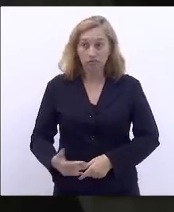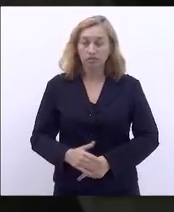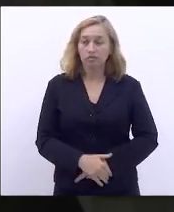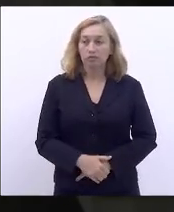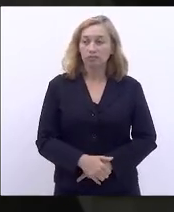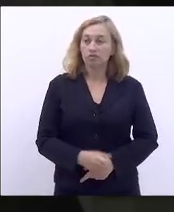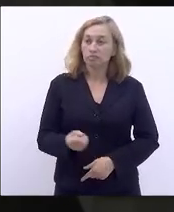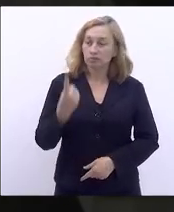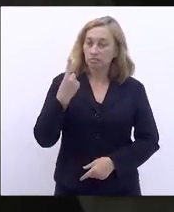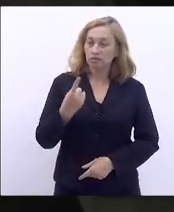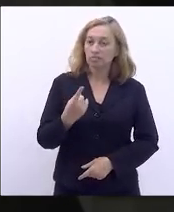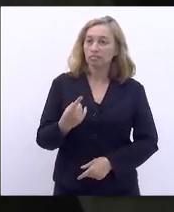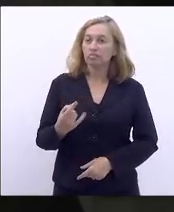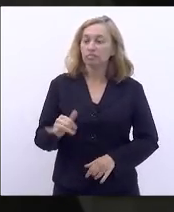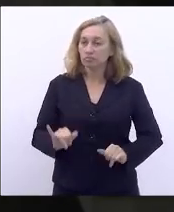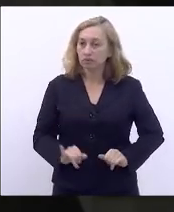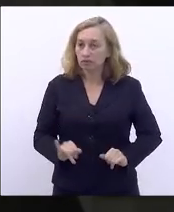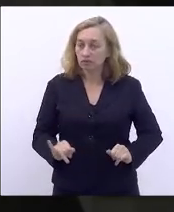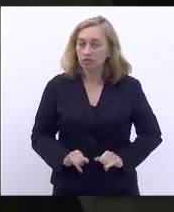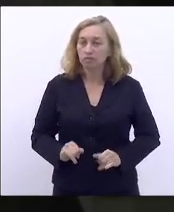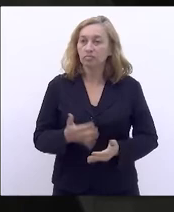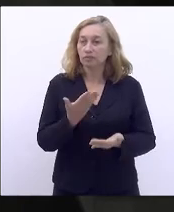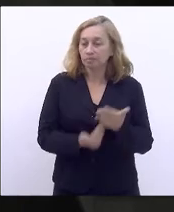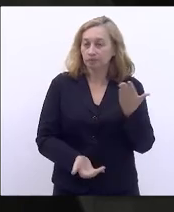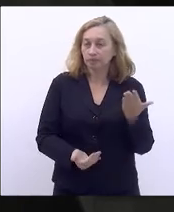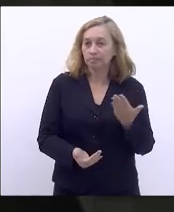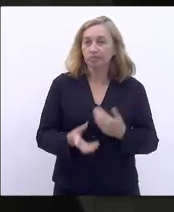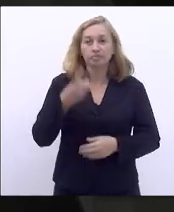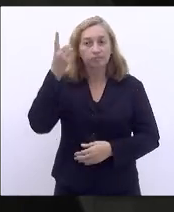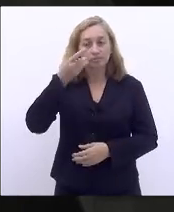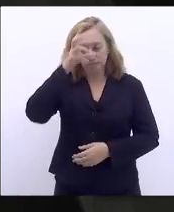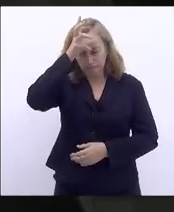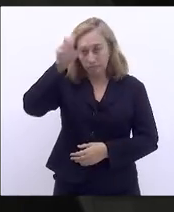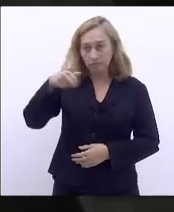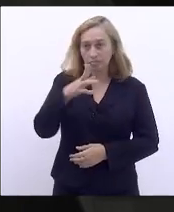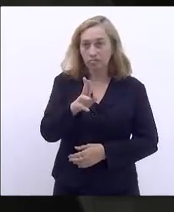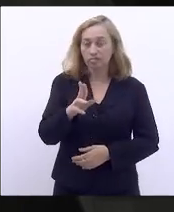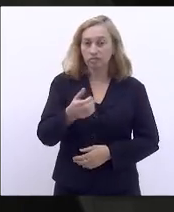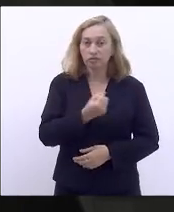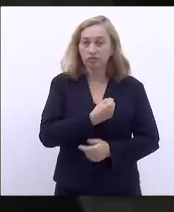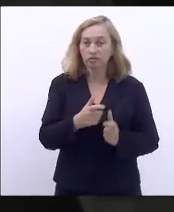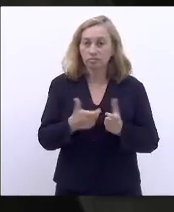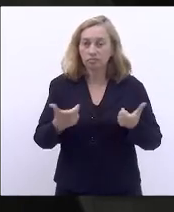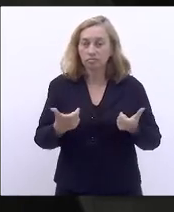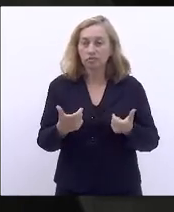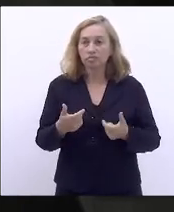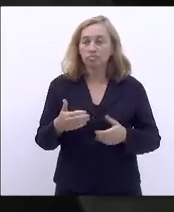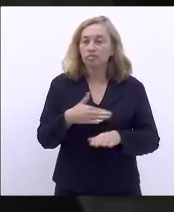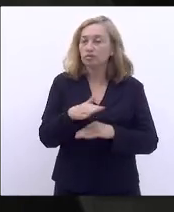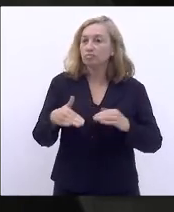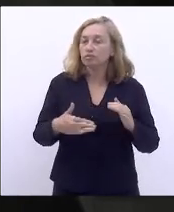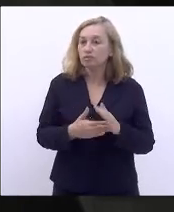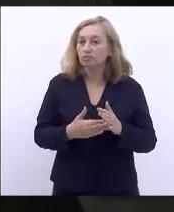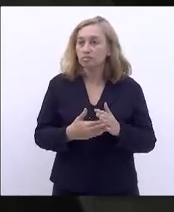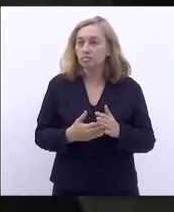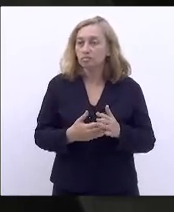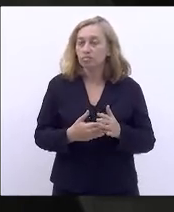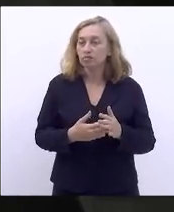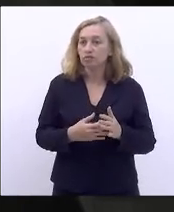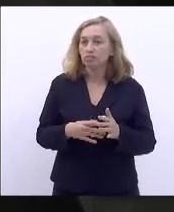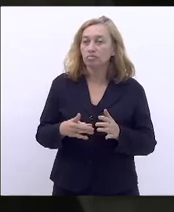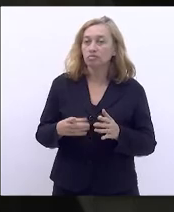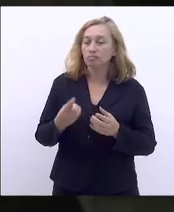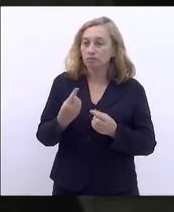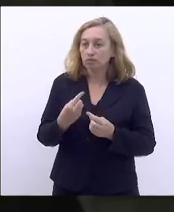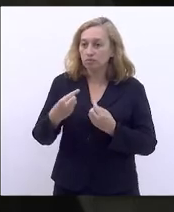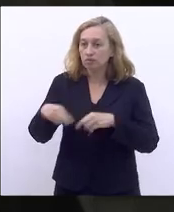o ex-governador sofreu derrotas, deputada Tia Ju, acachapantes. Todos os placares foram contrários a ele,